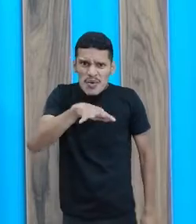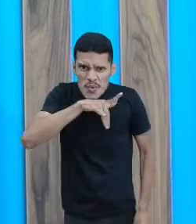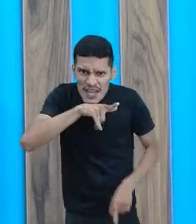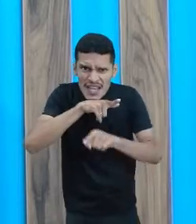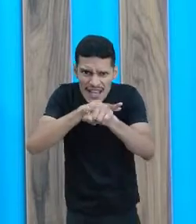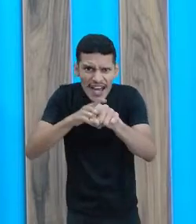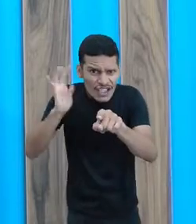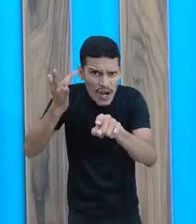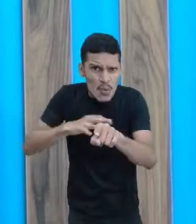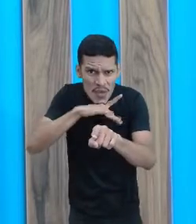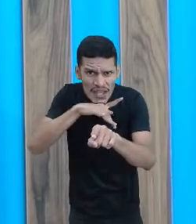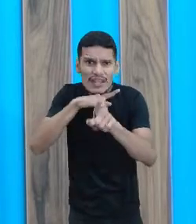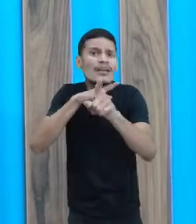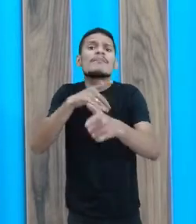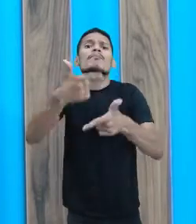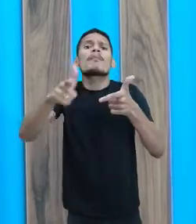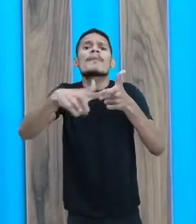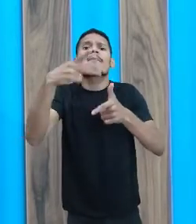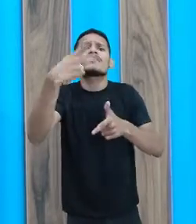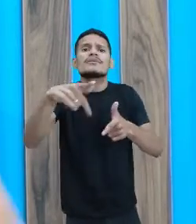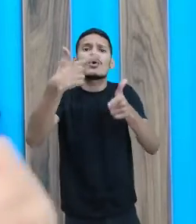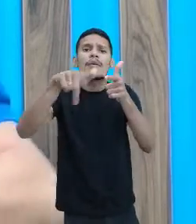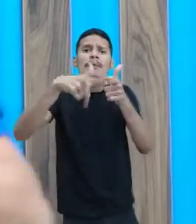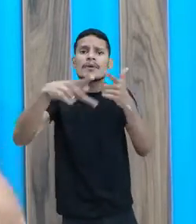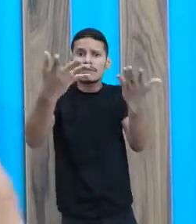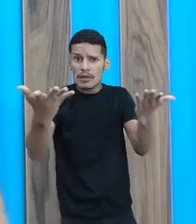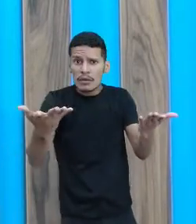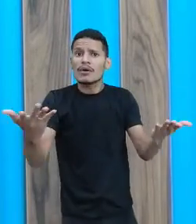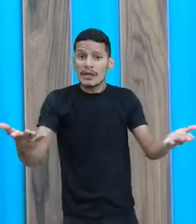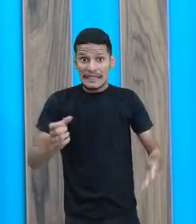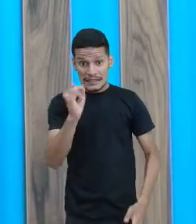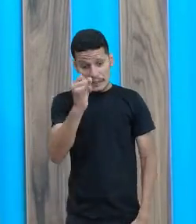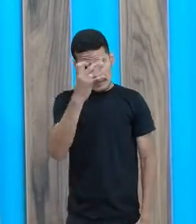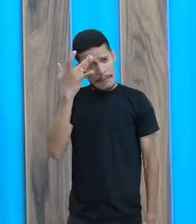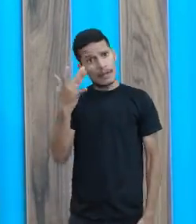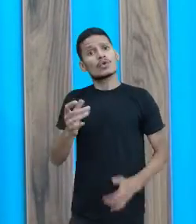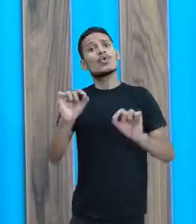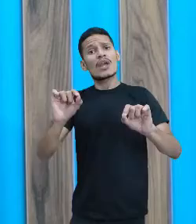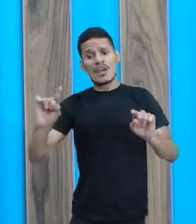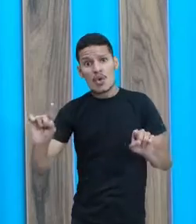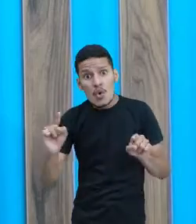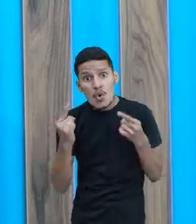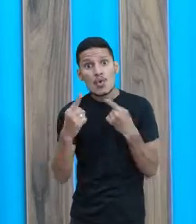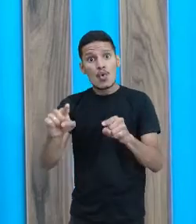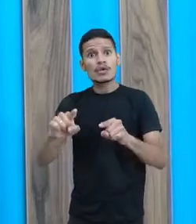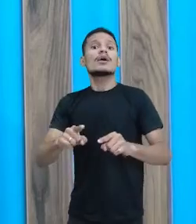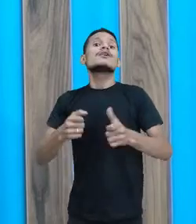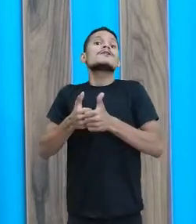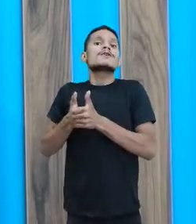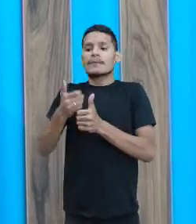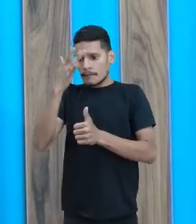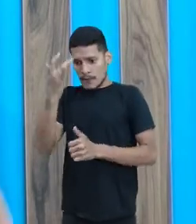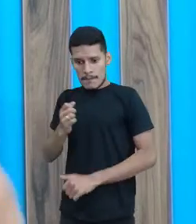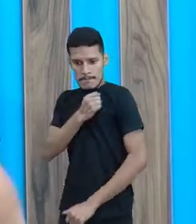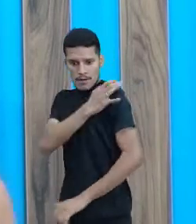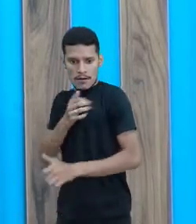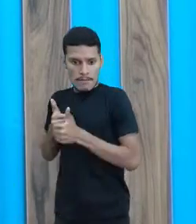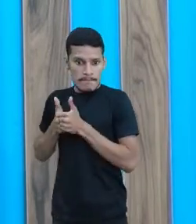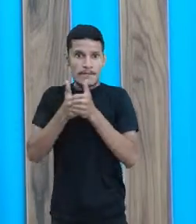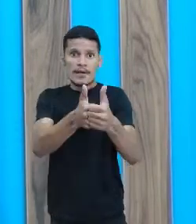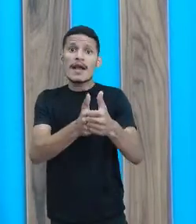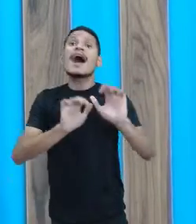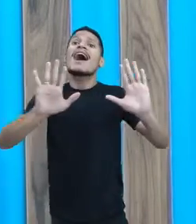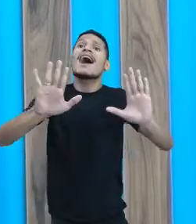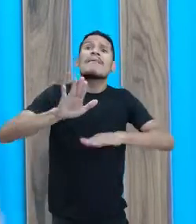ter que ficar calado. Né? Então não tem debate político nenhum. Quem fosse oposição ia ser perseguido. Mas porque no tempo